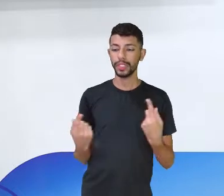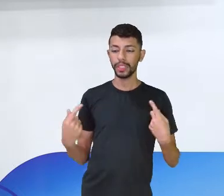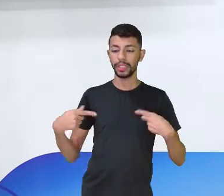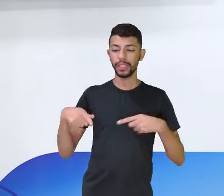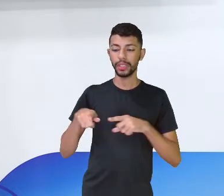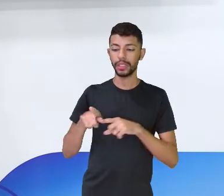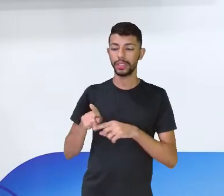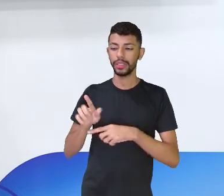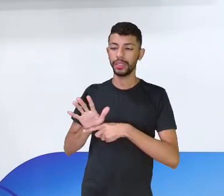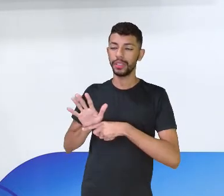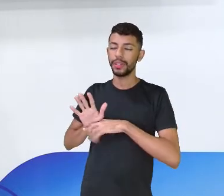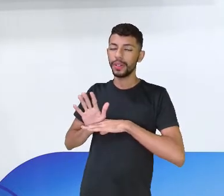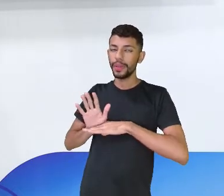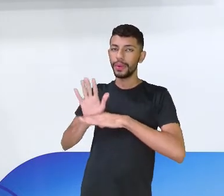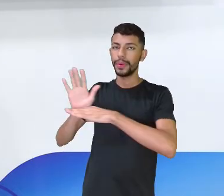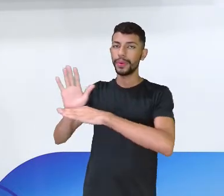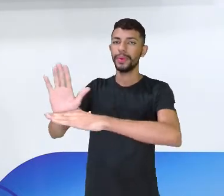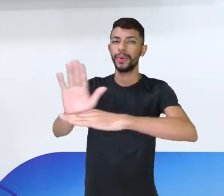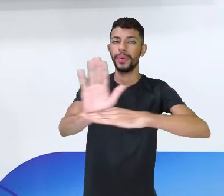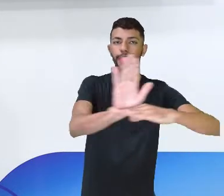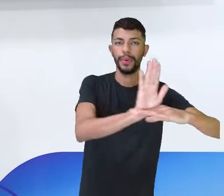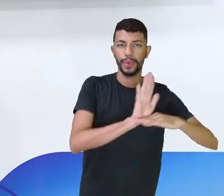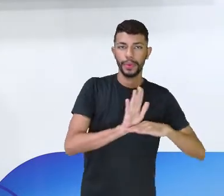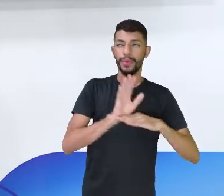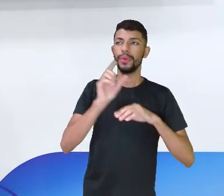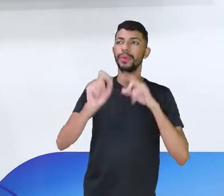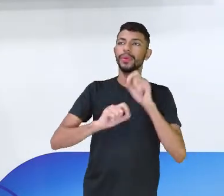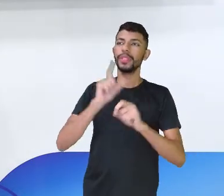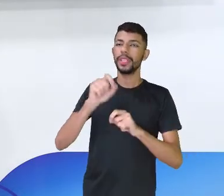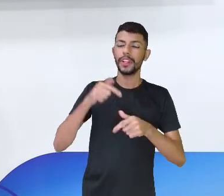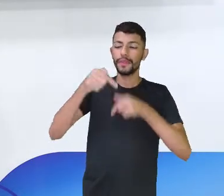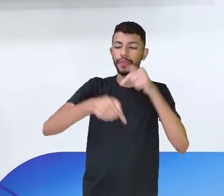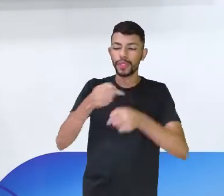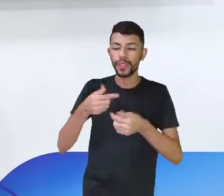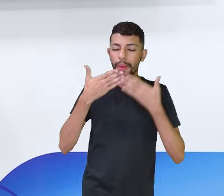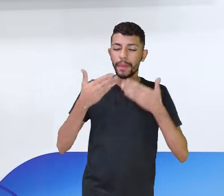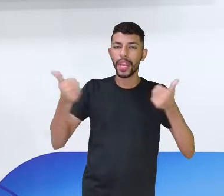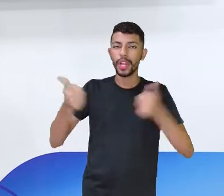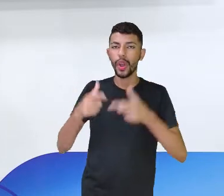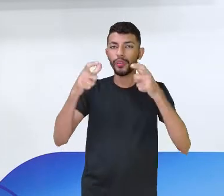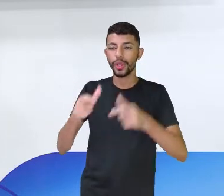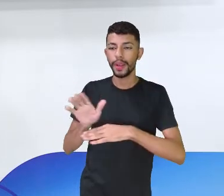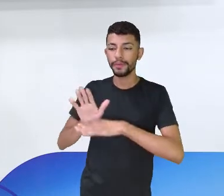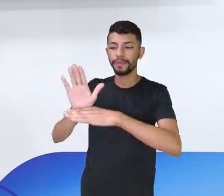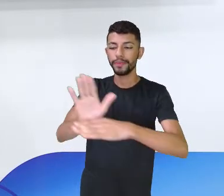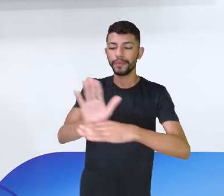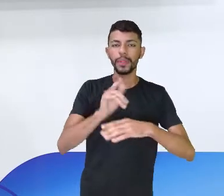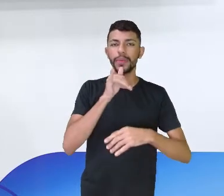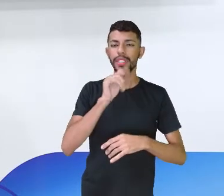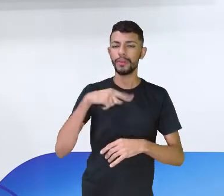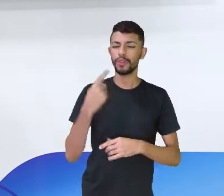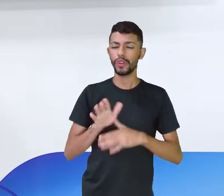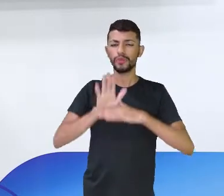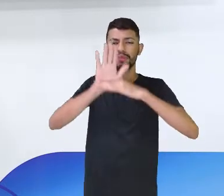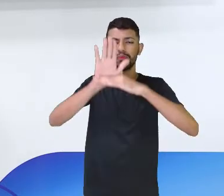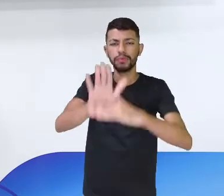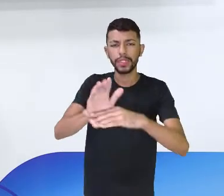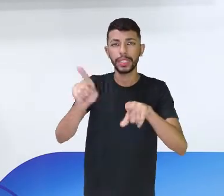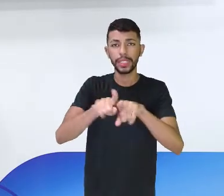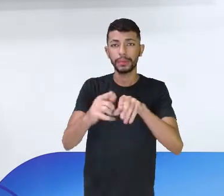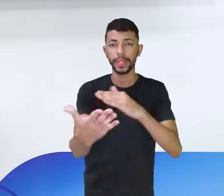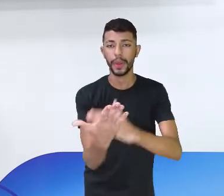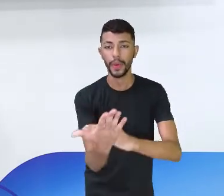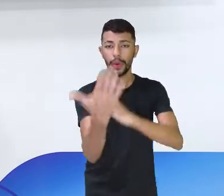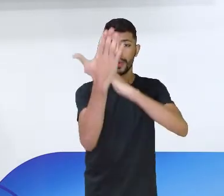Os ambientes colaborativos, eles funcionam muito melhor, né? Quando a gente colabora e quando a gente recebe a cooperação